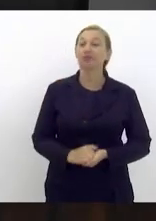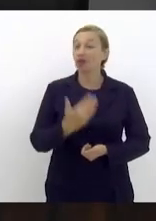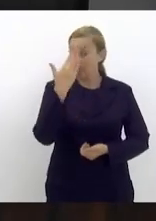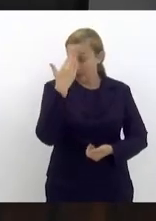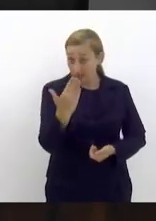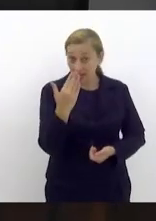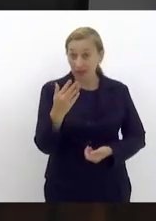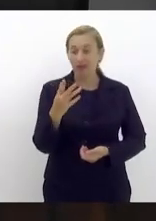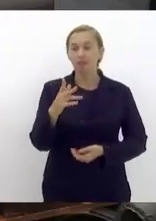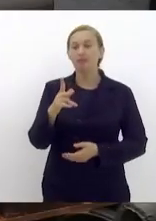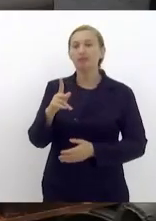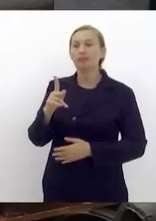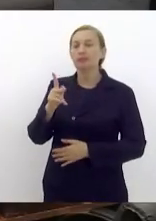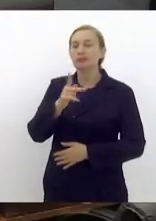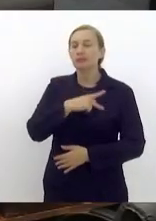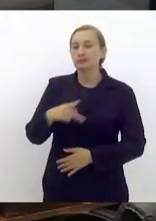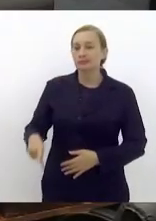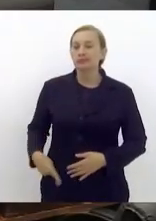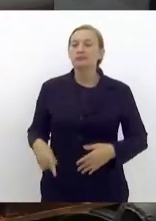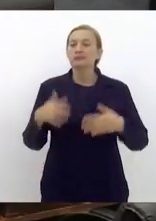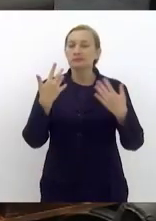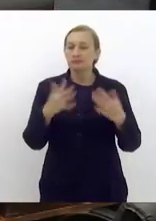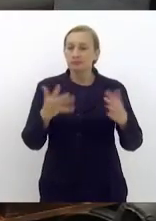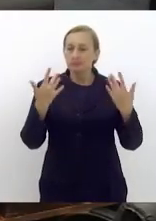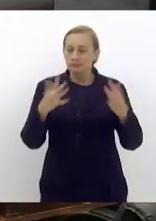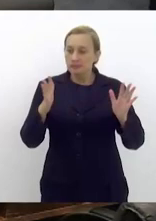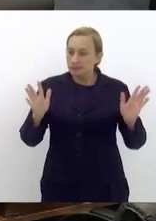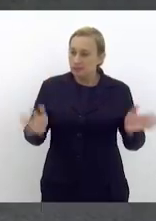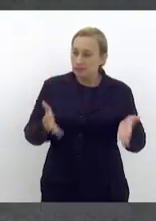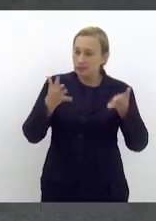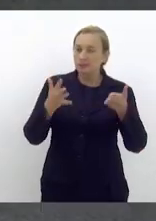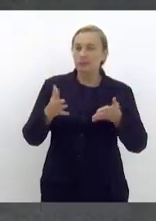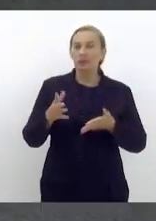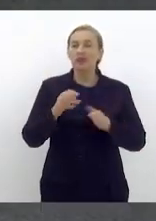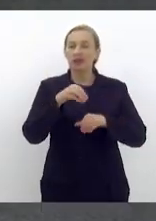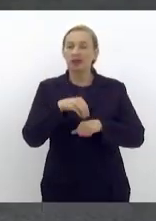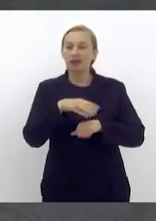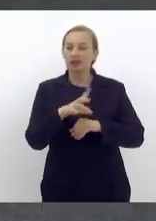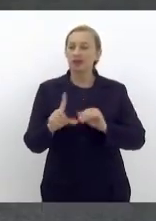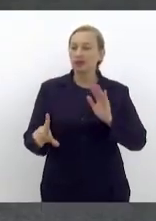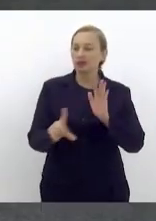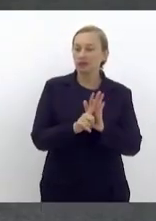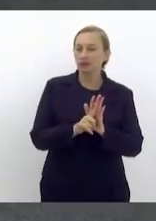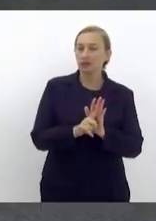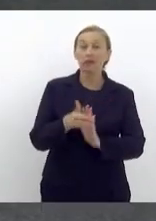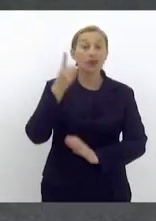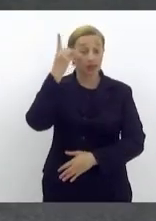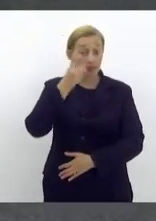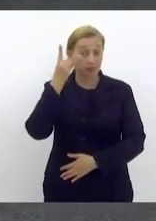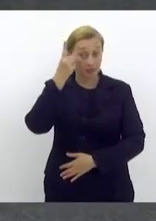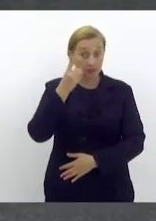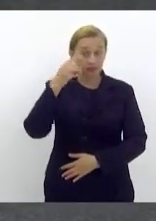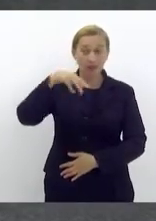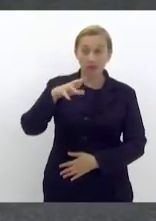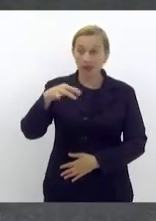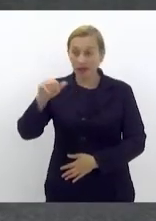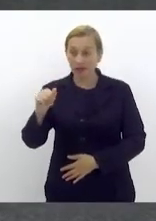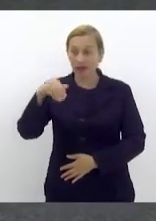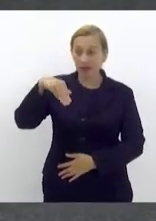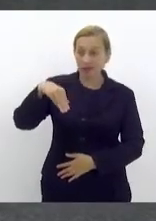Obrigado, presidenta. Primeiro, saudar a iniciativa da indicação legislativa da deputada Marina do